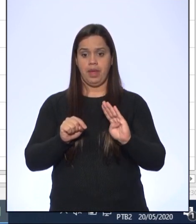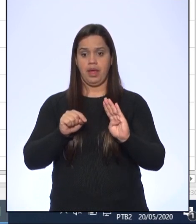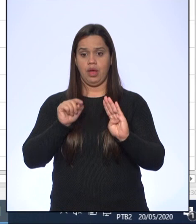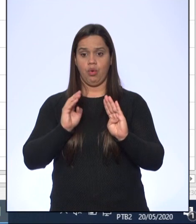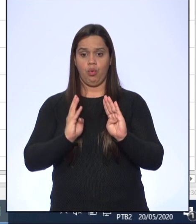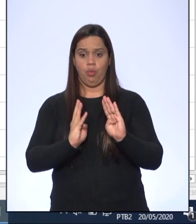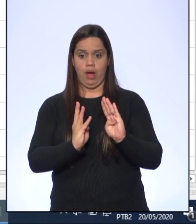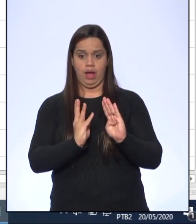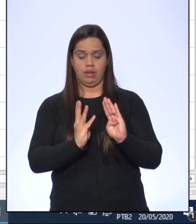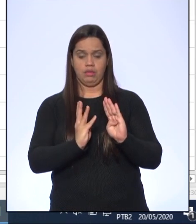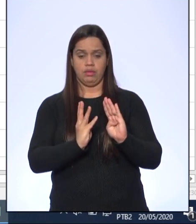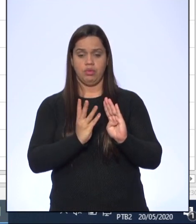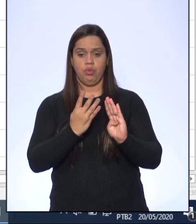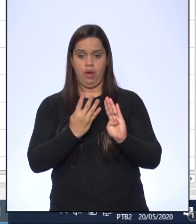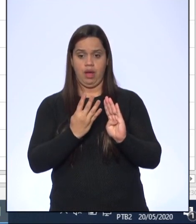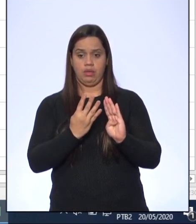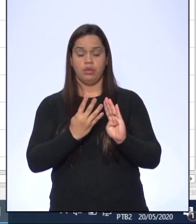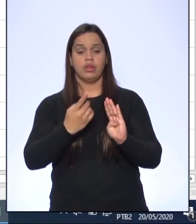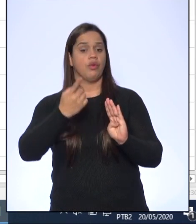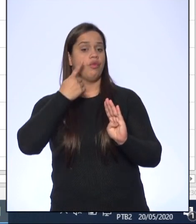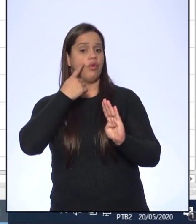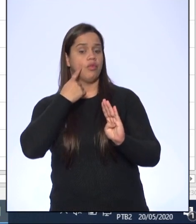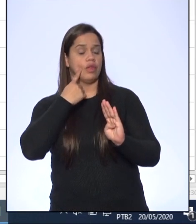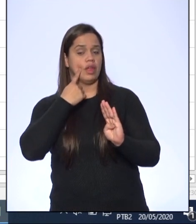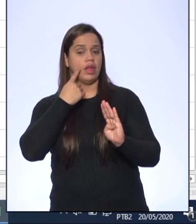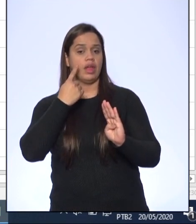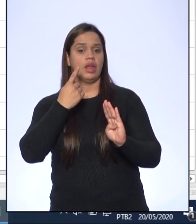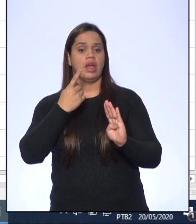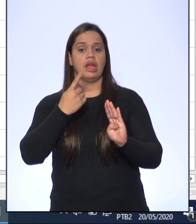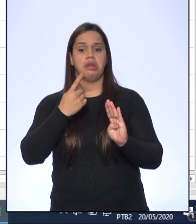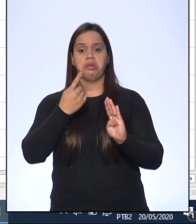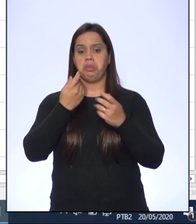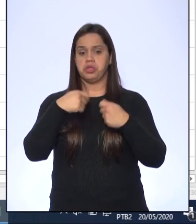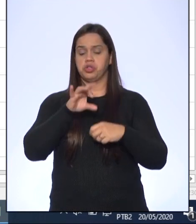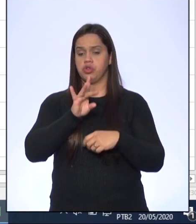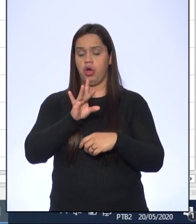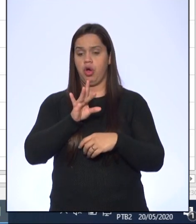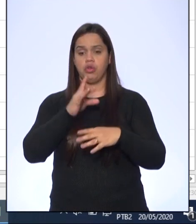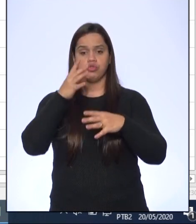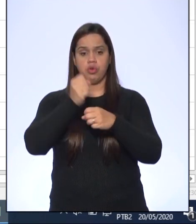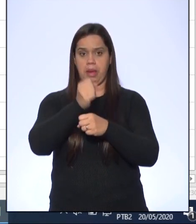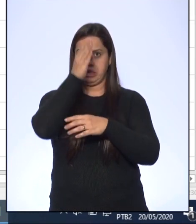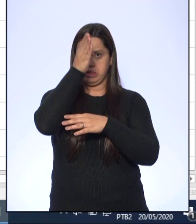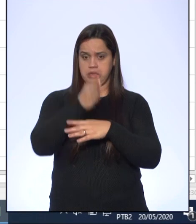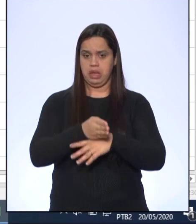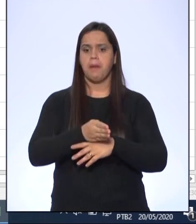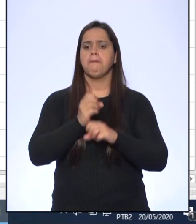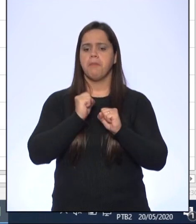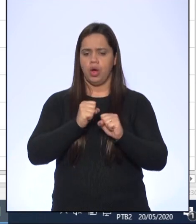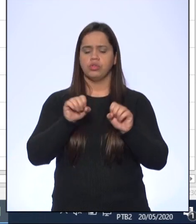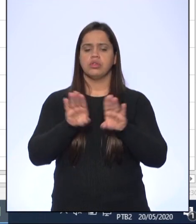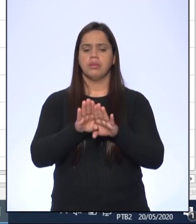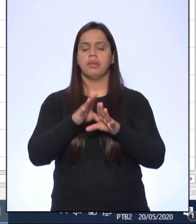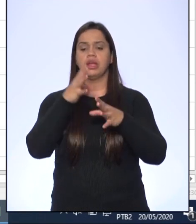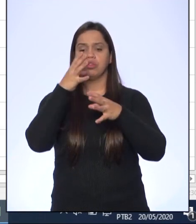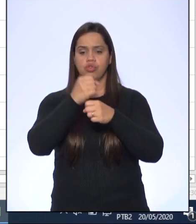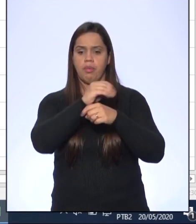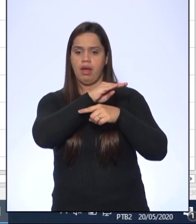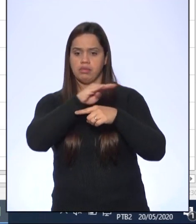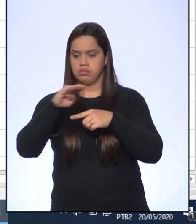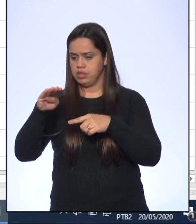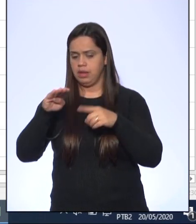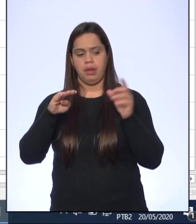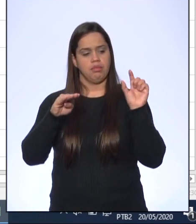B4. Não necessariamente eu posso somar na vertical, poderia somar também na horizontal, tá? Se vocês quisessem, seria uma forma de